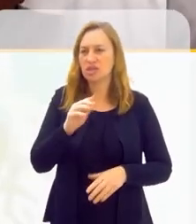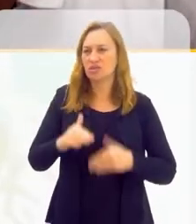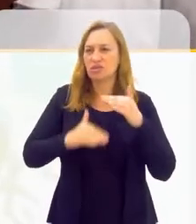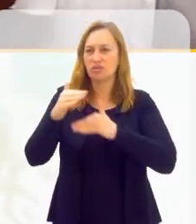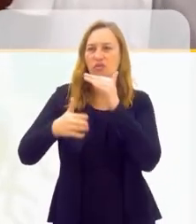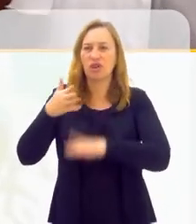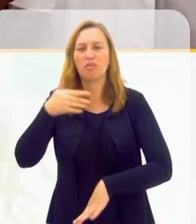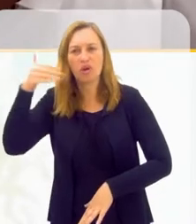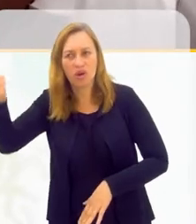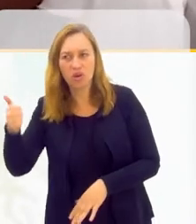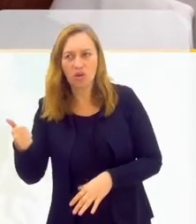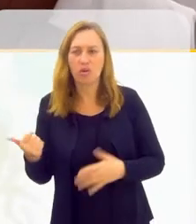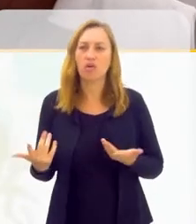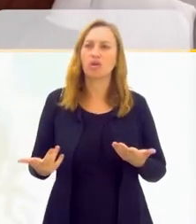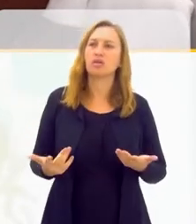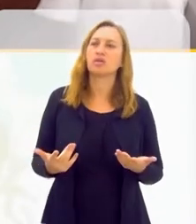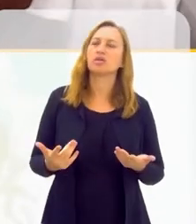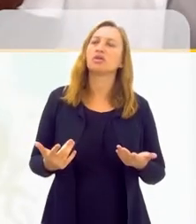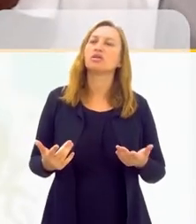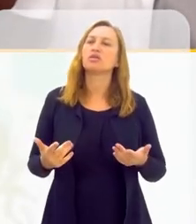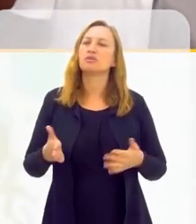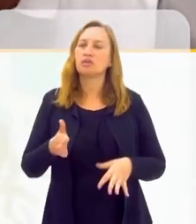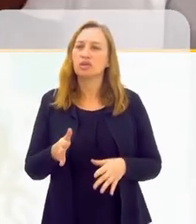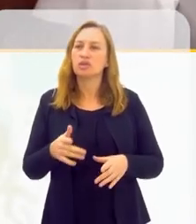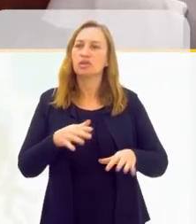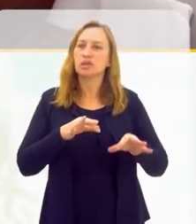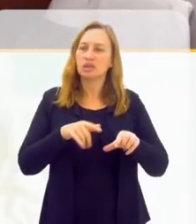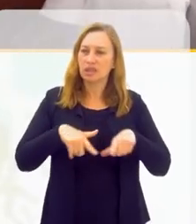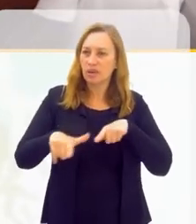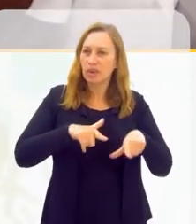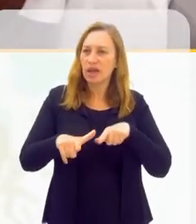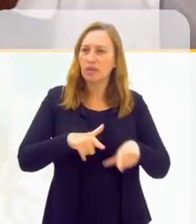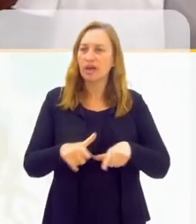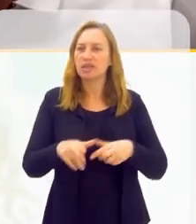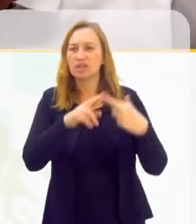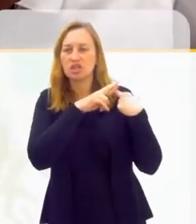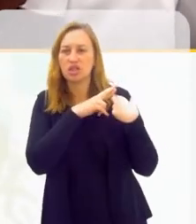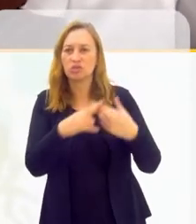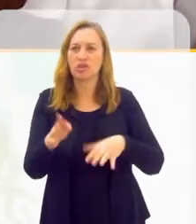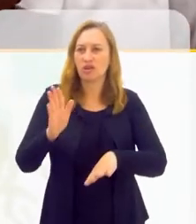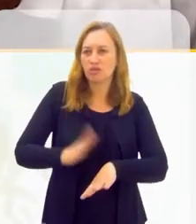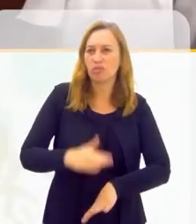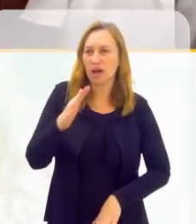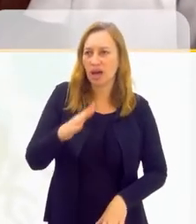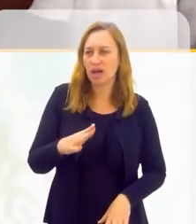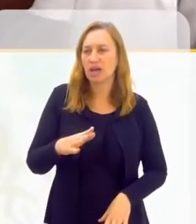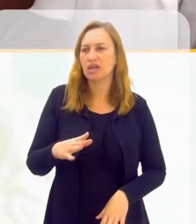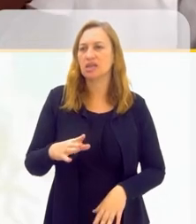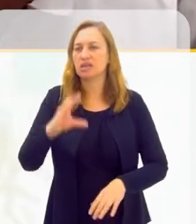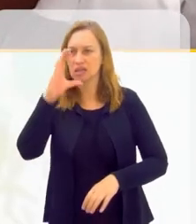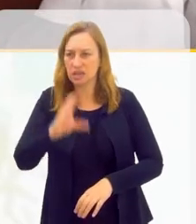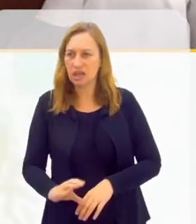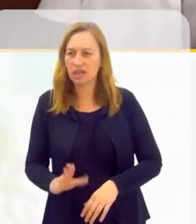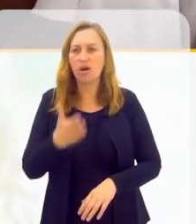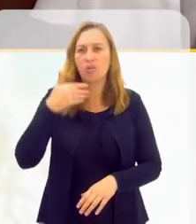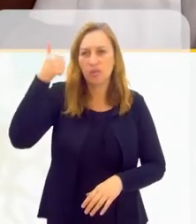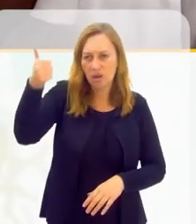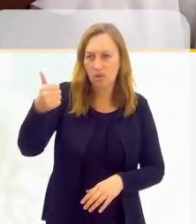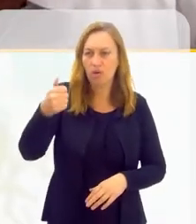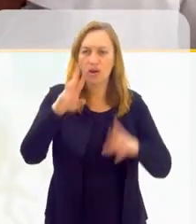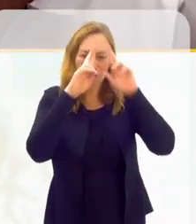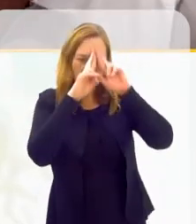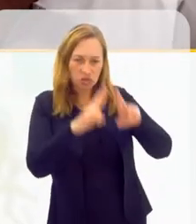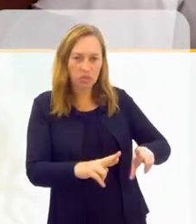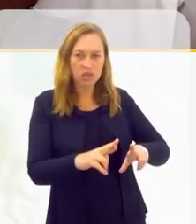coisa que hoje faz com que sejam melhores cidadãos, com que sejam pessoas mais responsáveis, com que lidem melhor com a sua família, com que respeitem